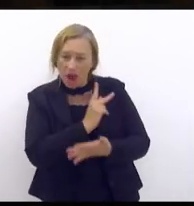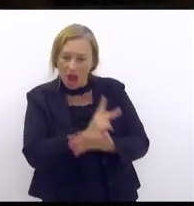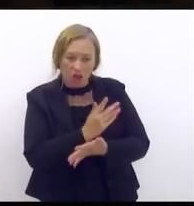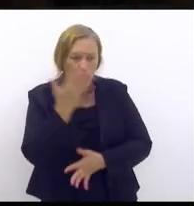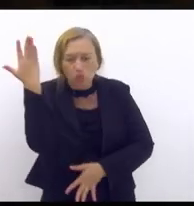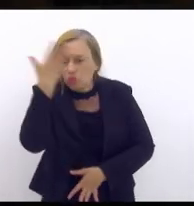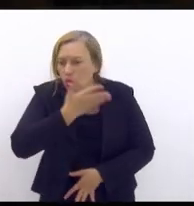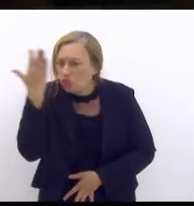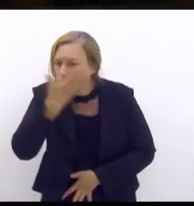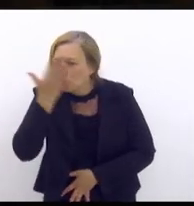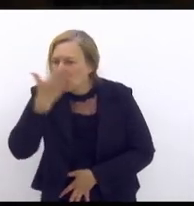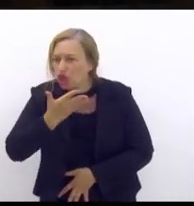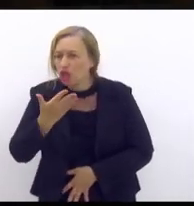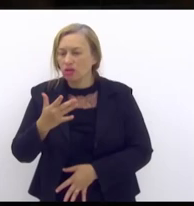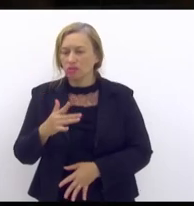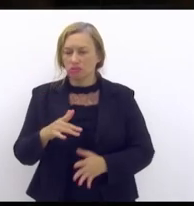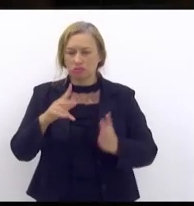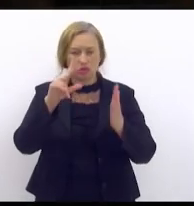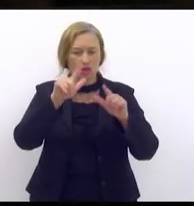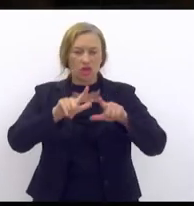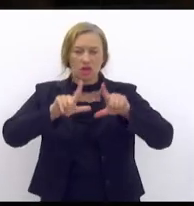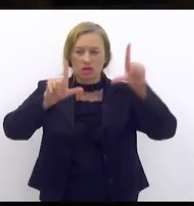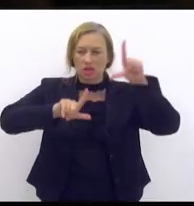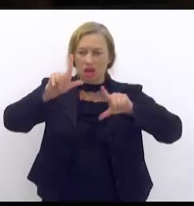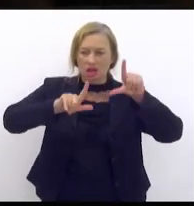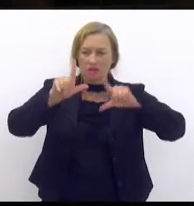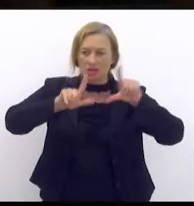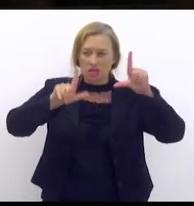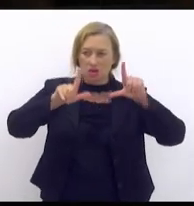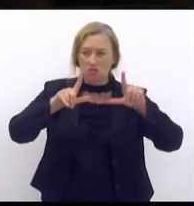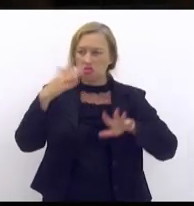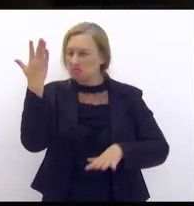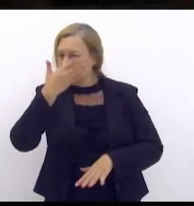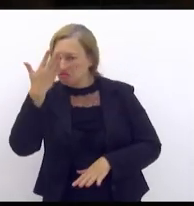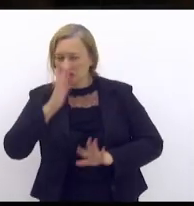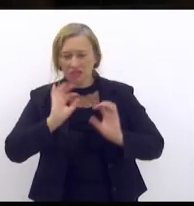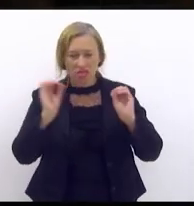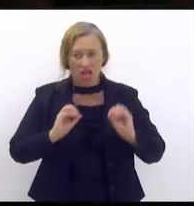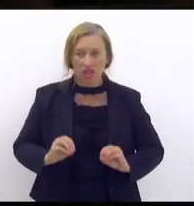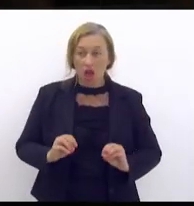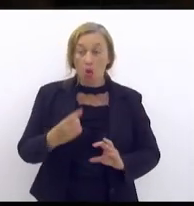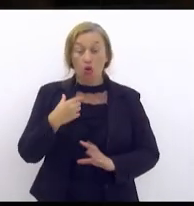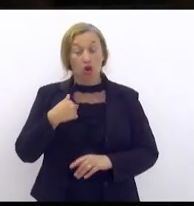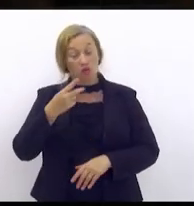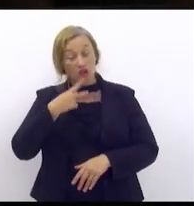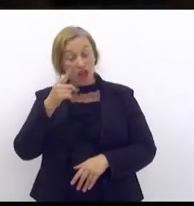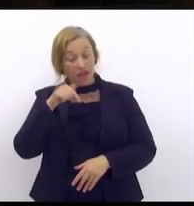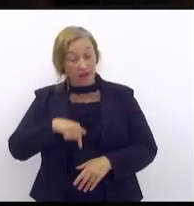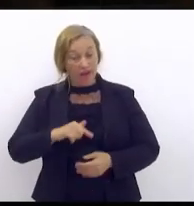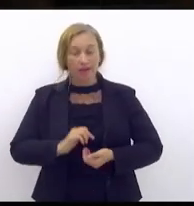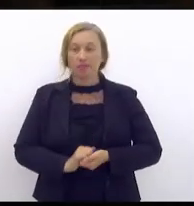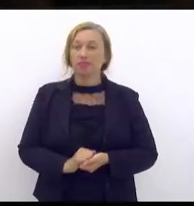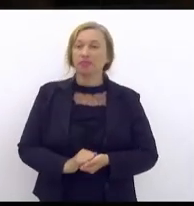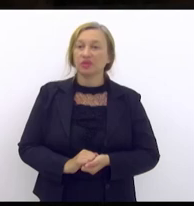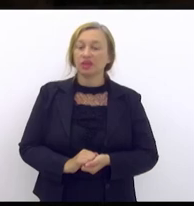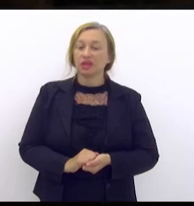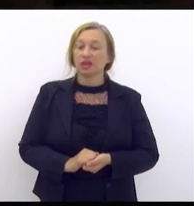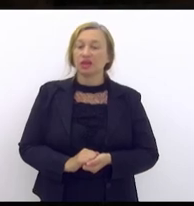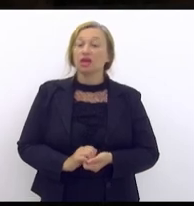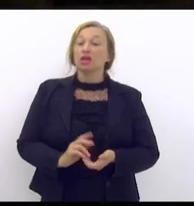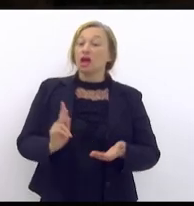presenciei o fato, não li no noticiário. O que eu obstaculei aqui, que